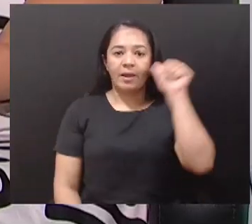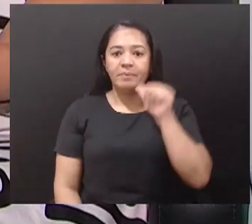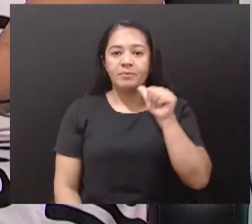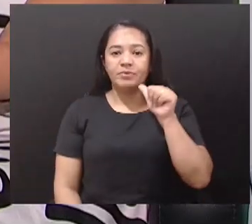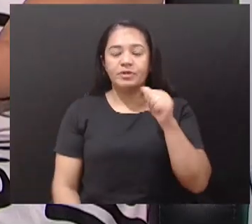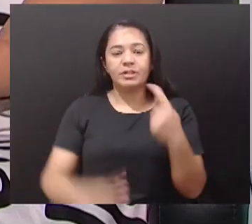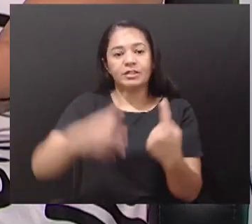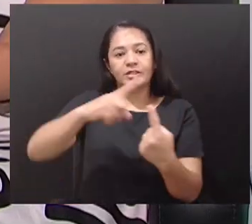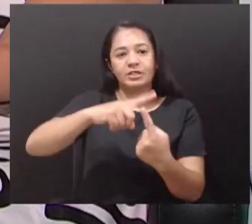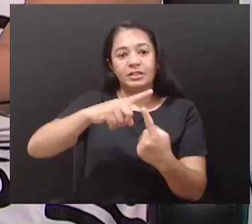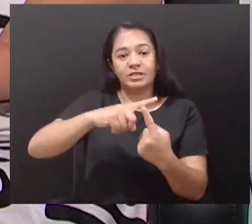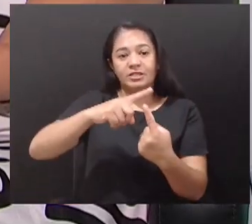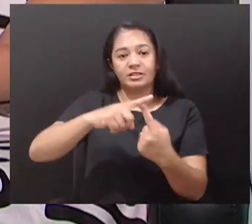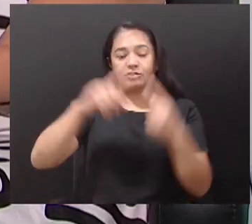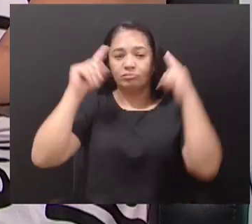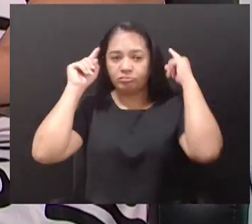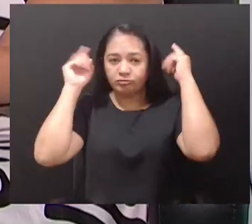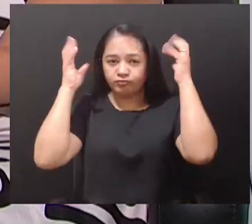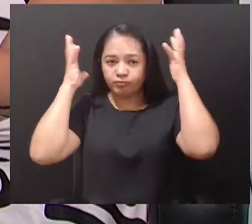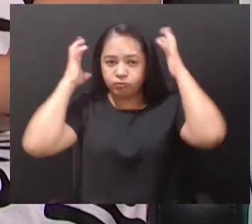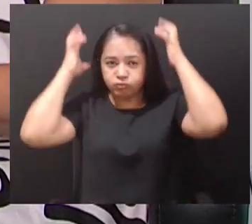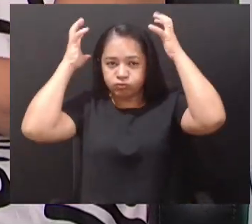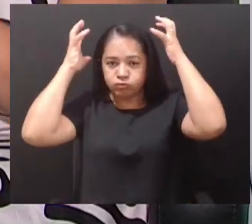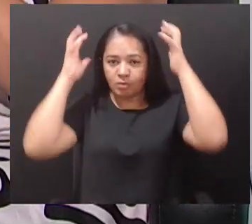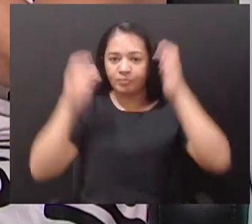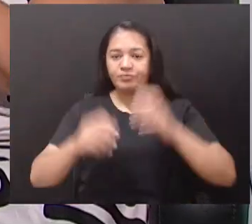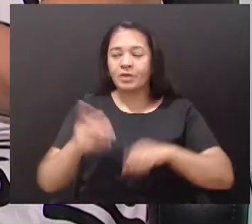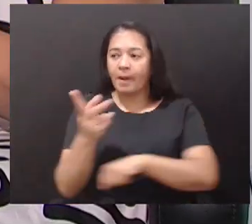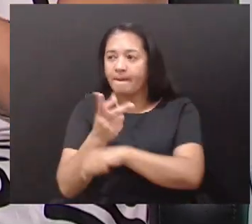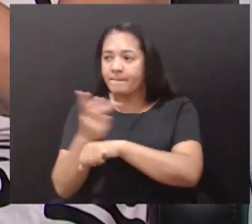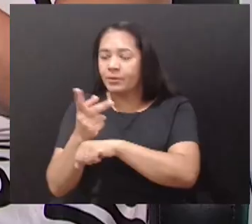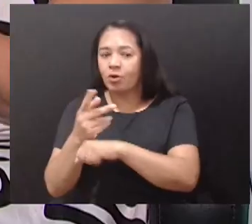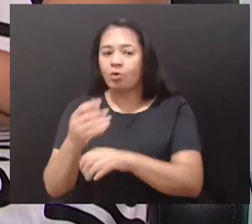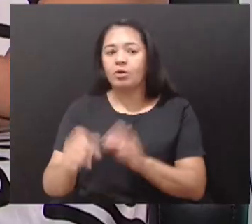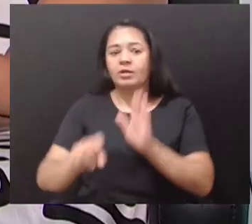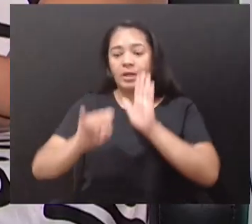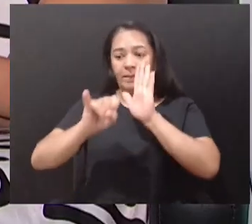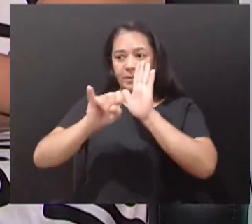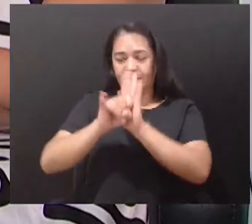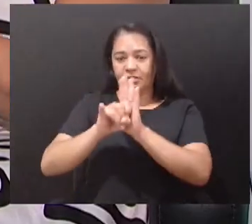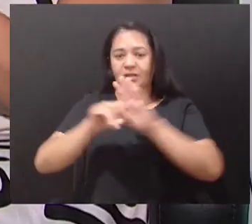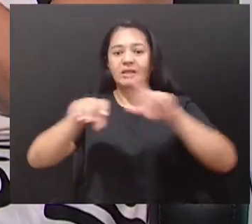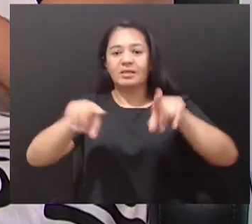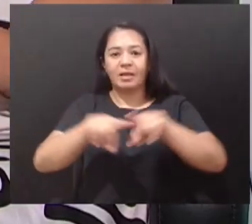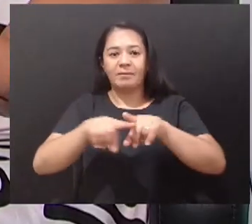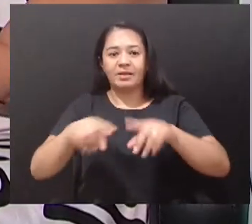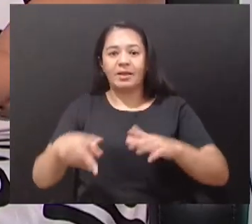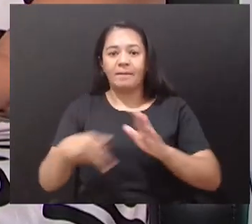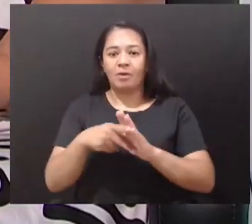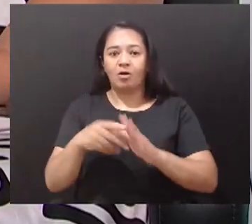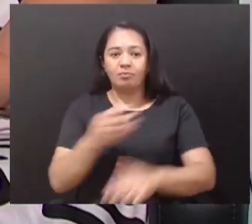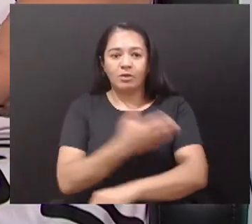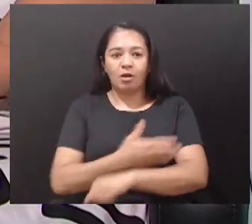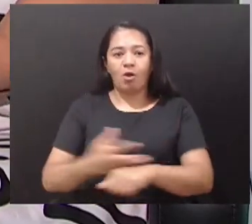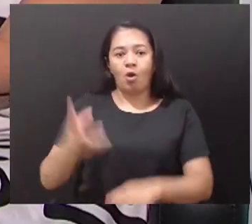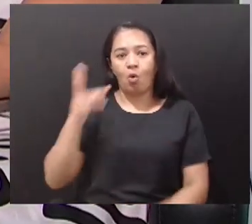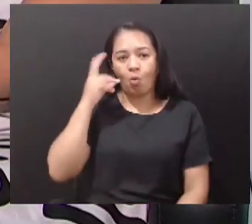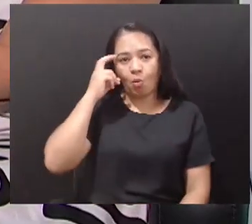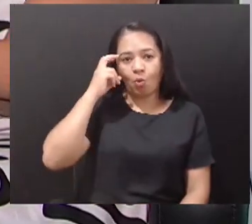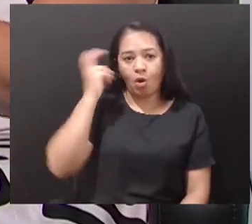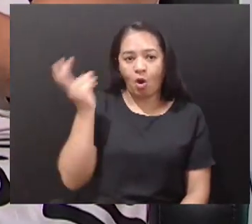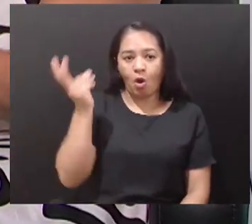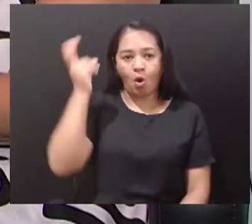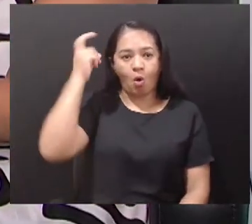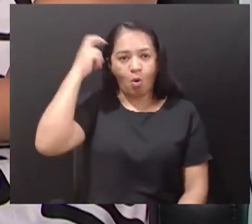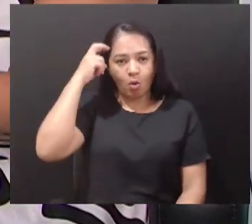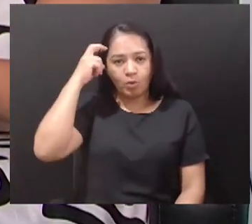cabelo, ela passa a buscar a sua identidade, porque também tem uma questão cultural envolvida, uma questão de reconhecimento